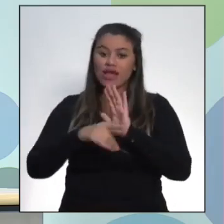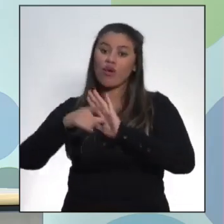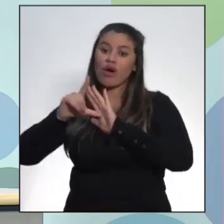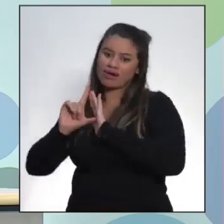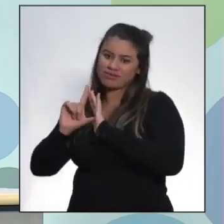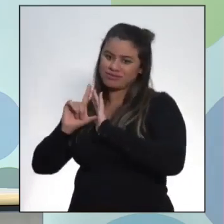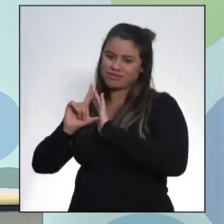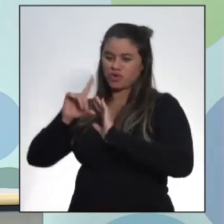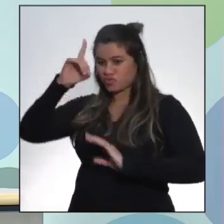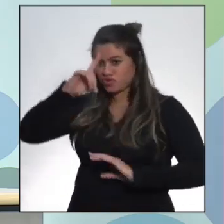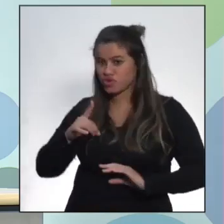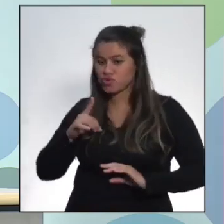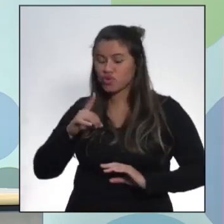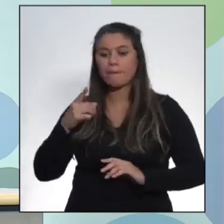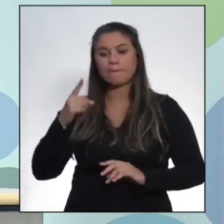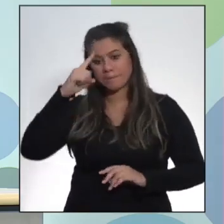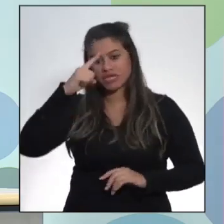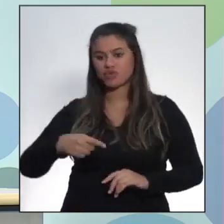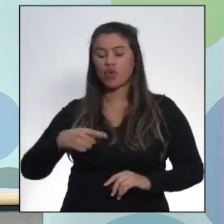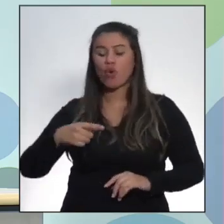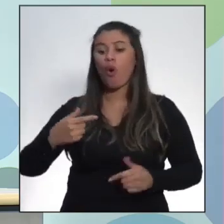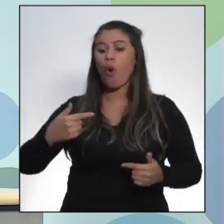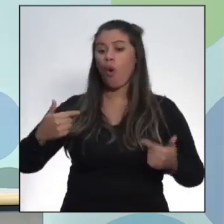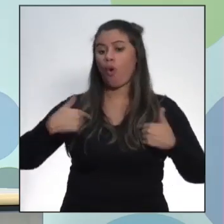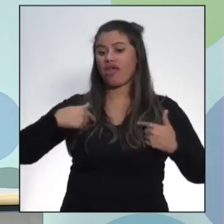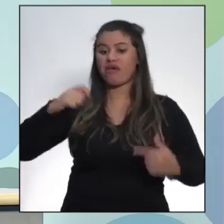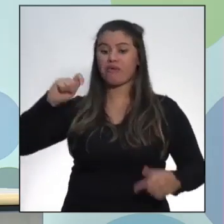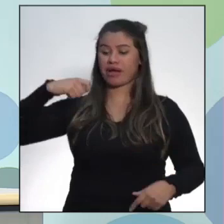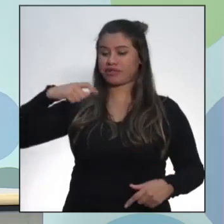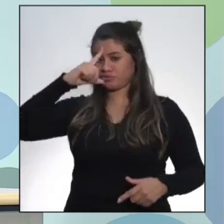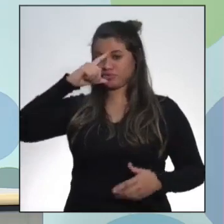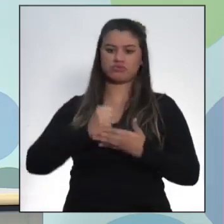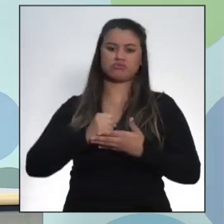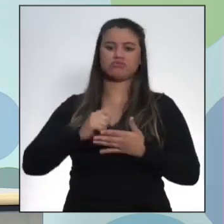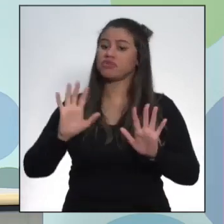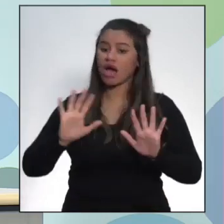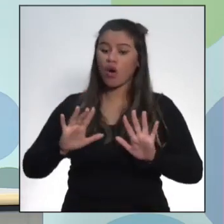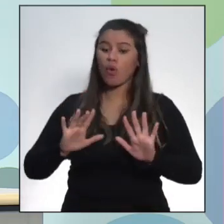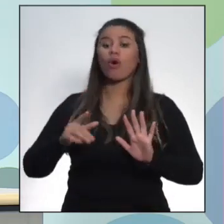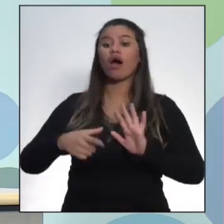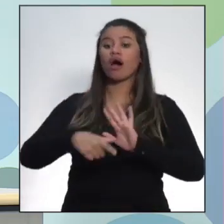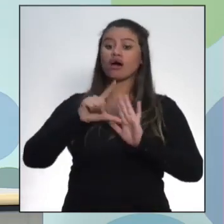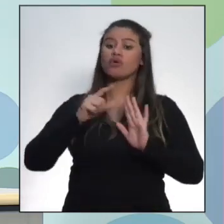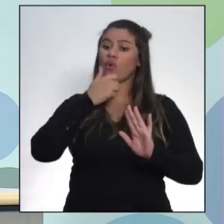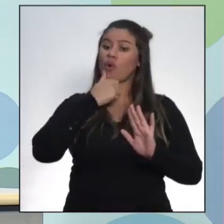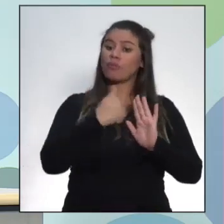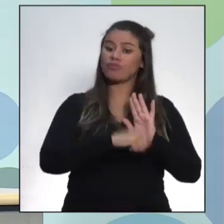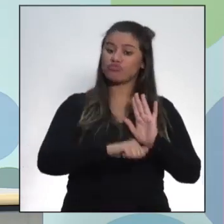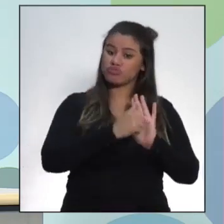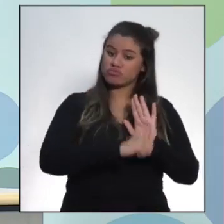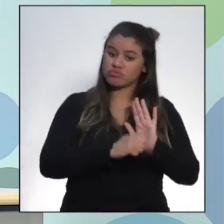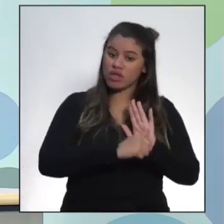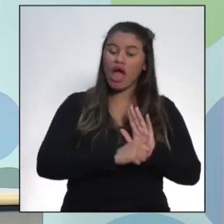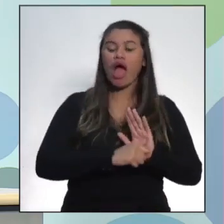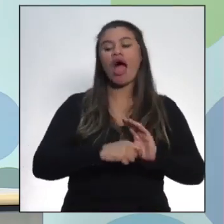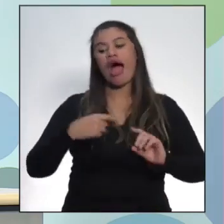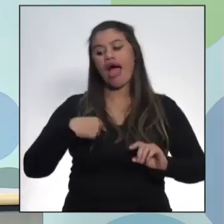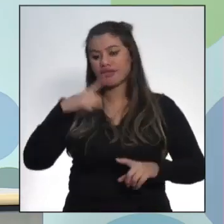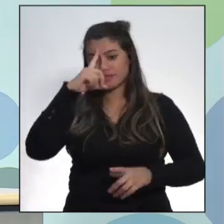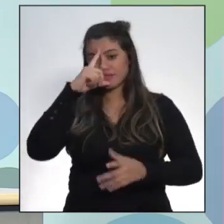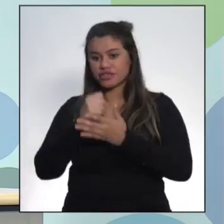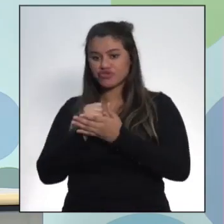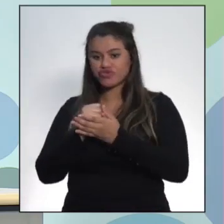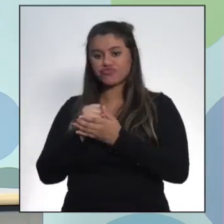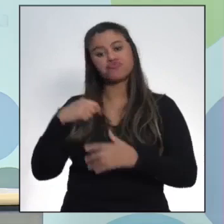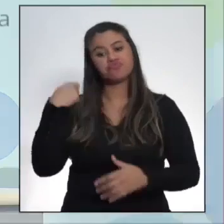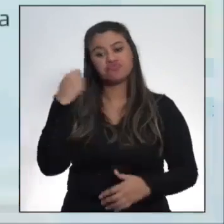foi o diretor que mandou, não foi ideia do ator, já está indicado ali pelo escritor, né? Então, é por aí. Certo? Vamos